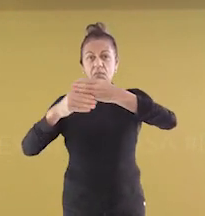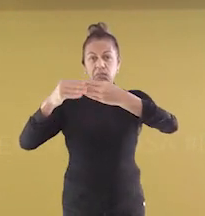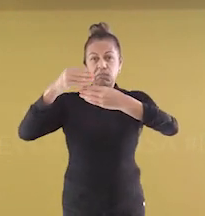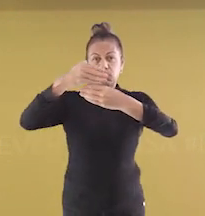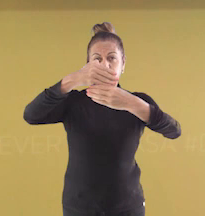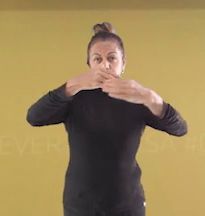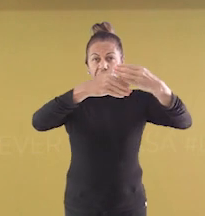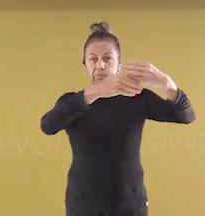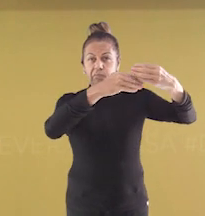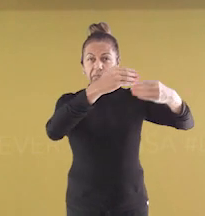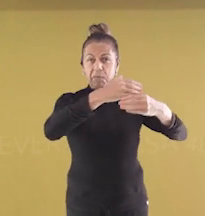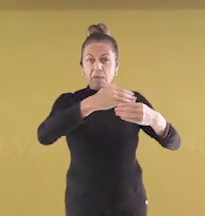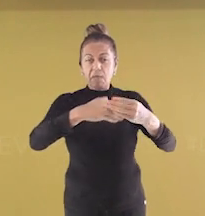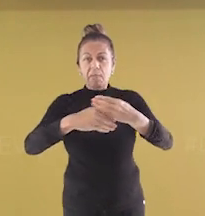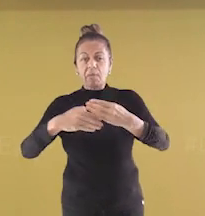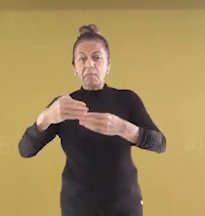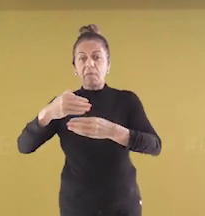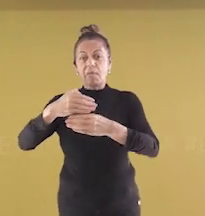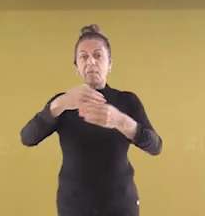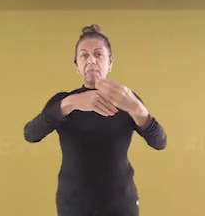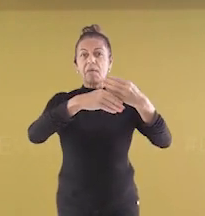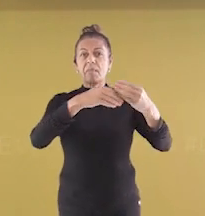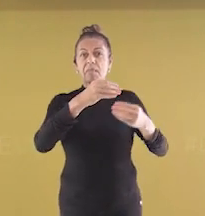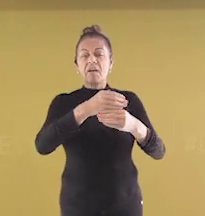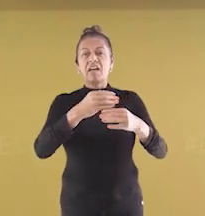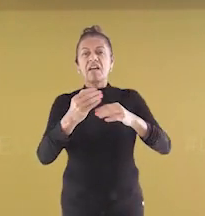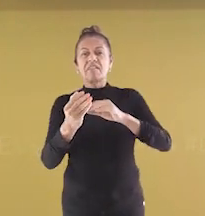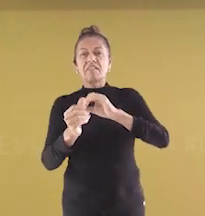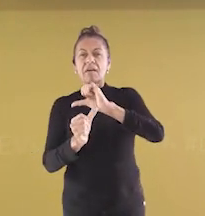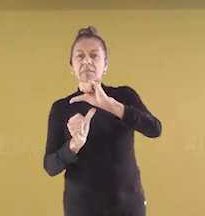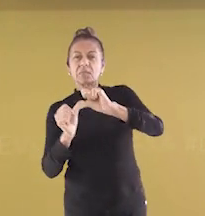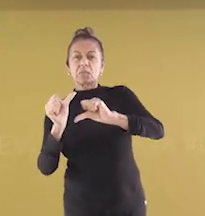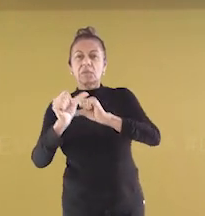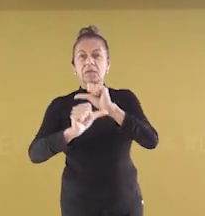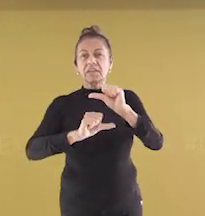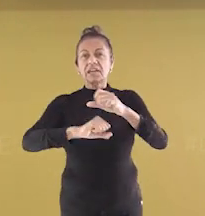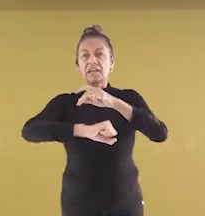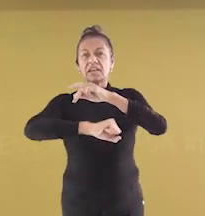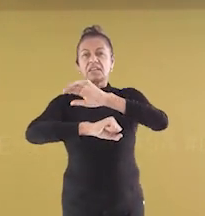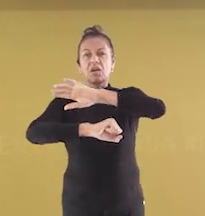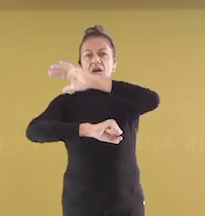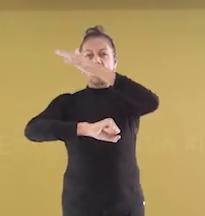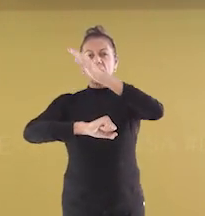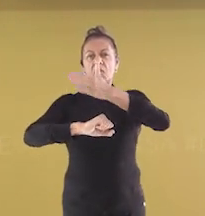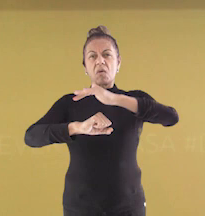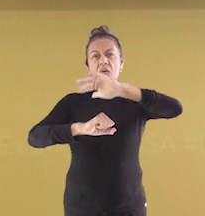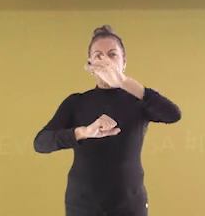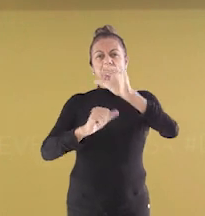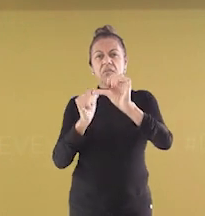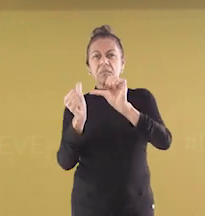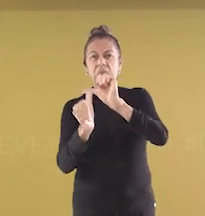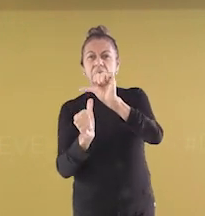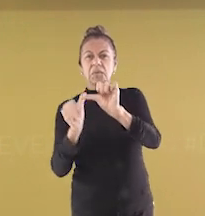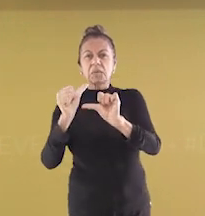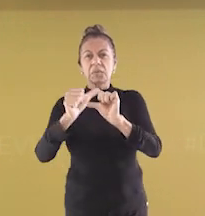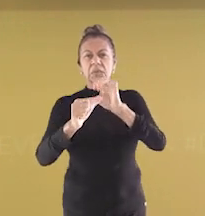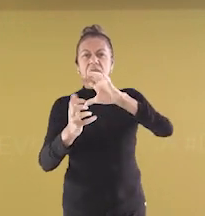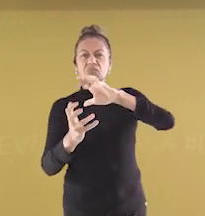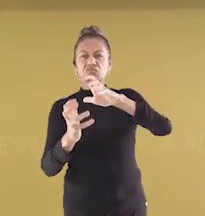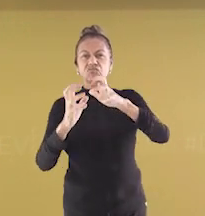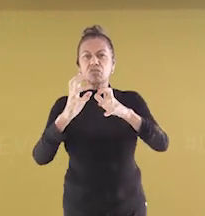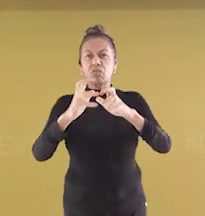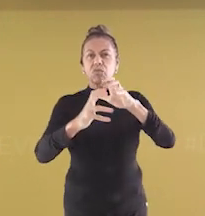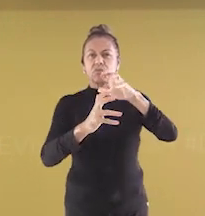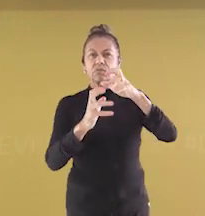relevo, causam a formação de montanhas e fossas oceânicas, mas também geram desastres naturais